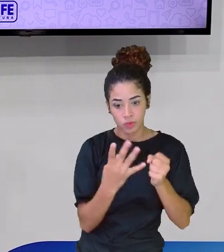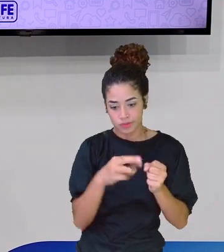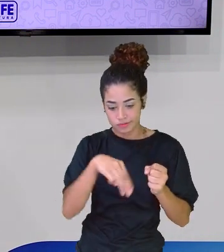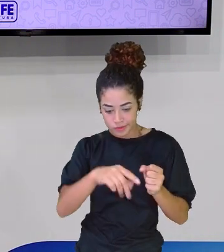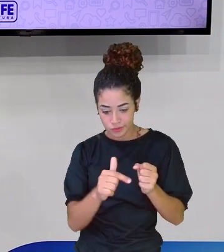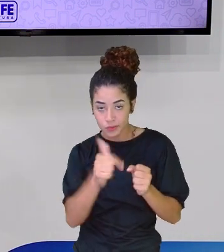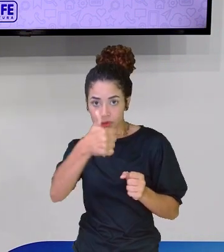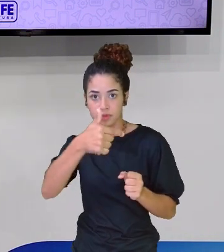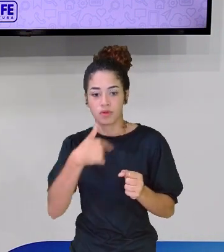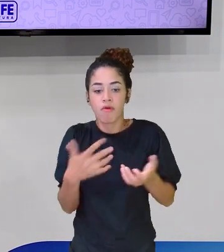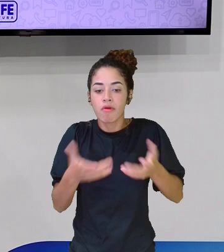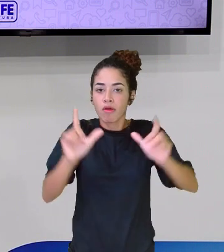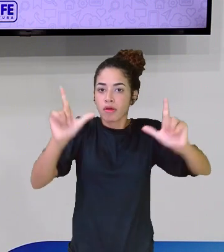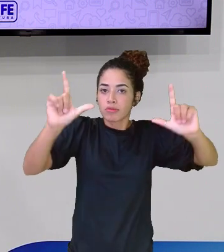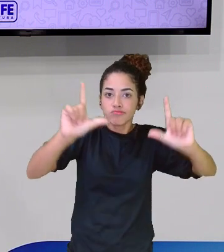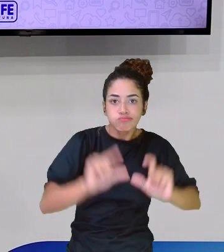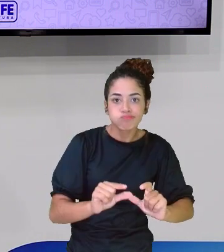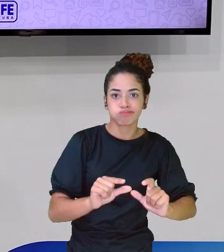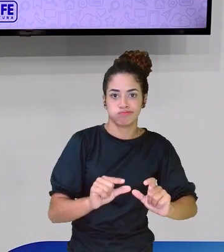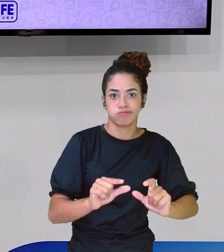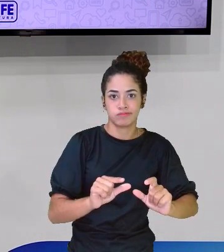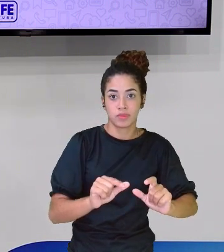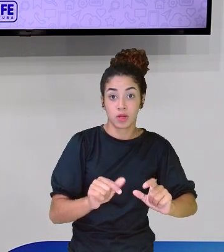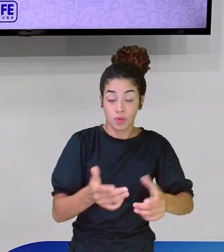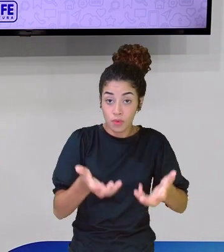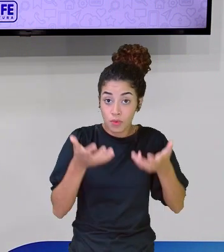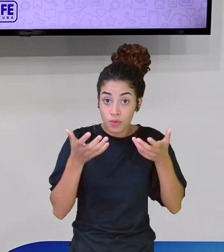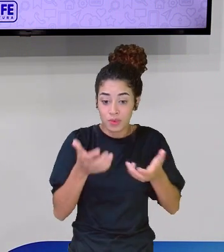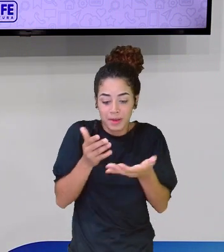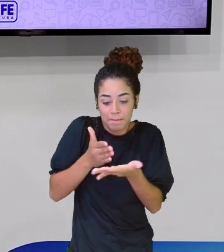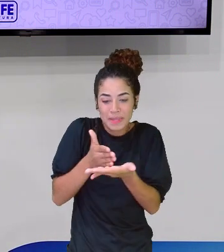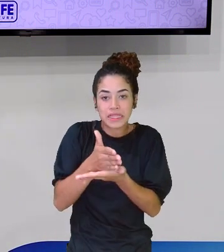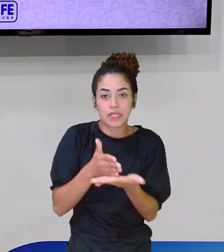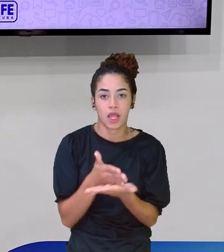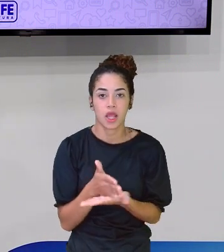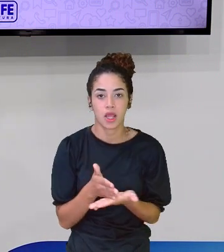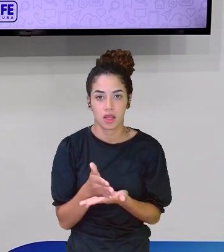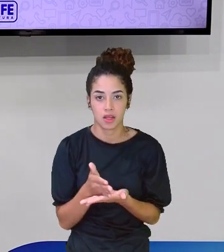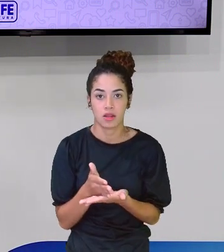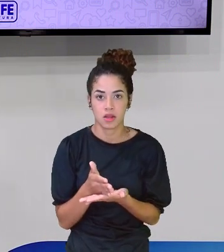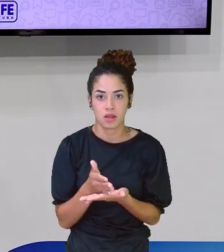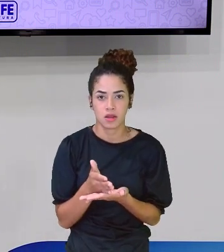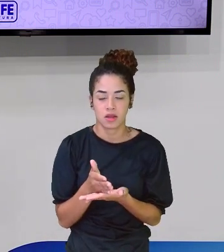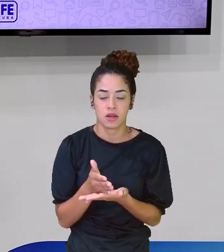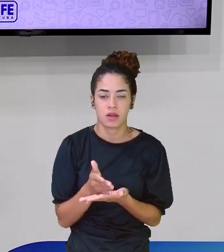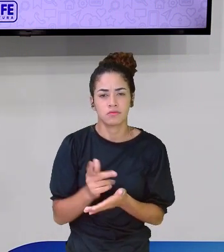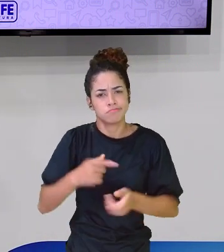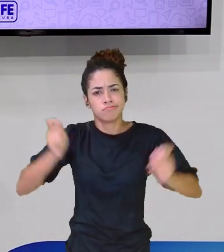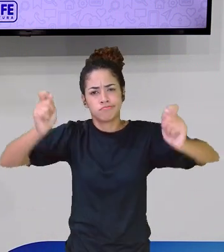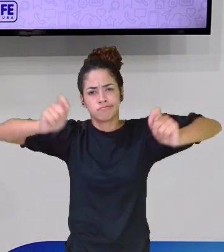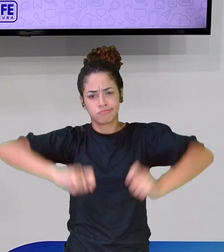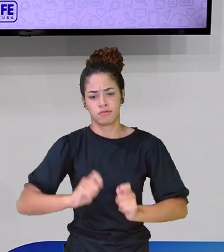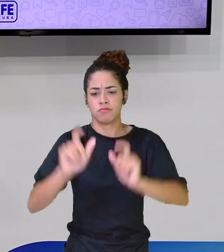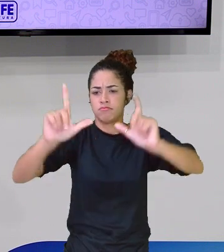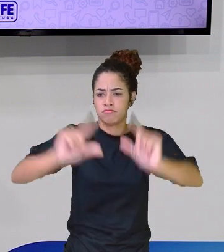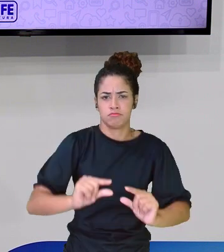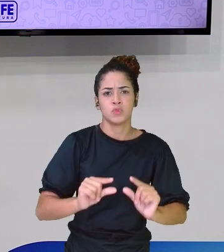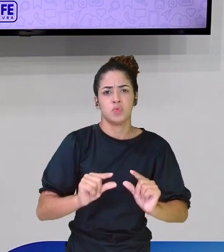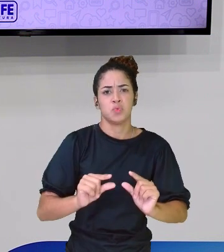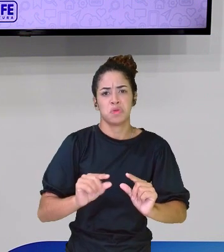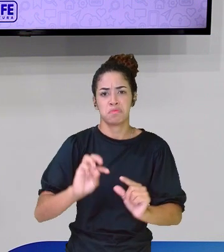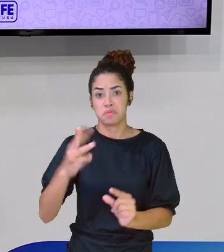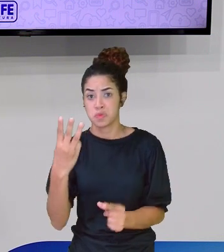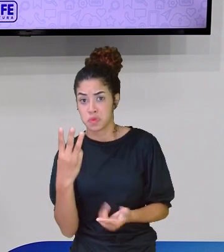a redução dela. Eu quero fazer a redução na metade. Eu posso fazer a redução